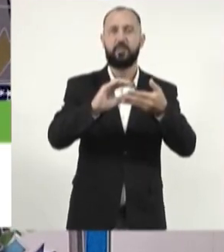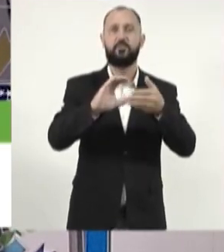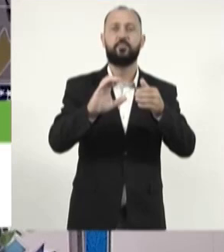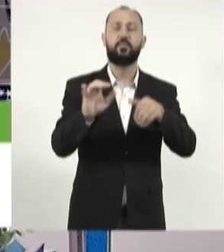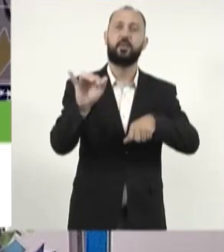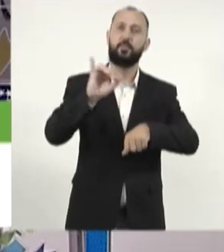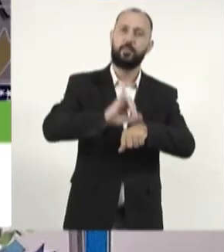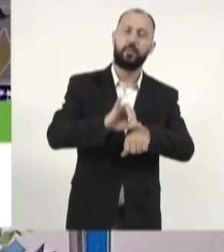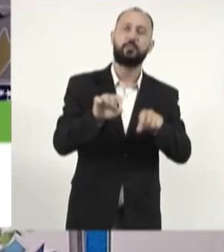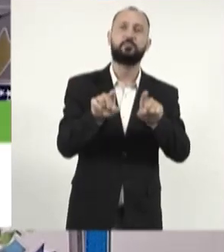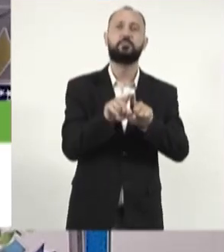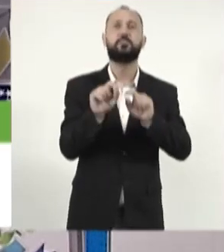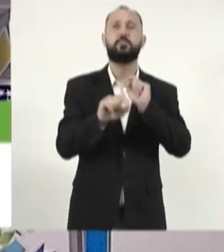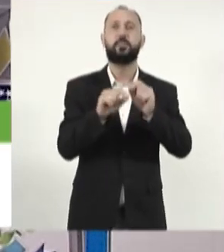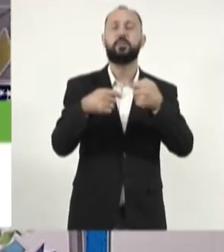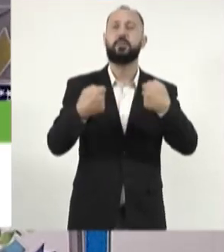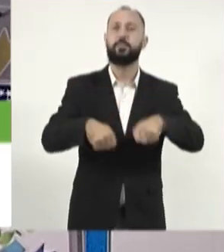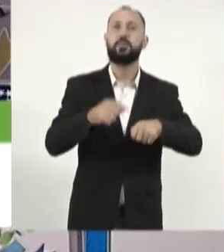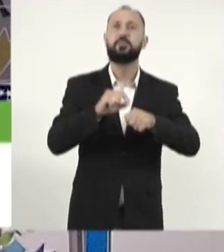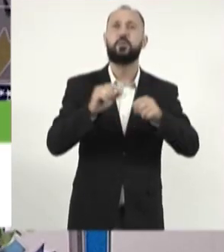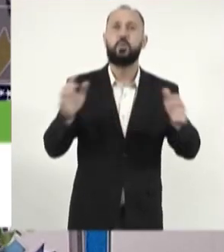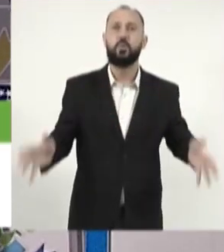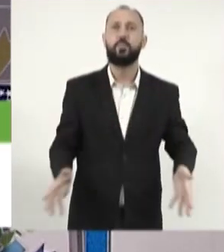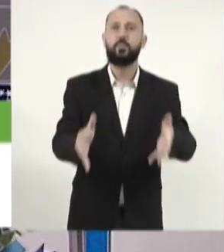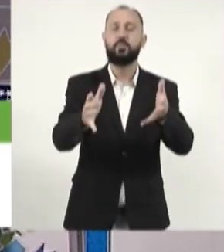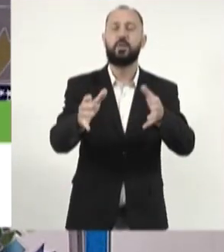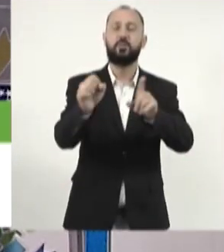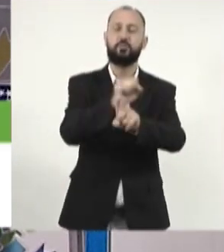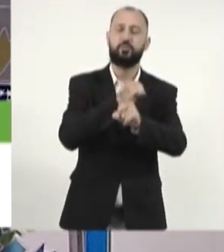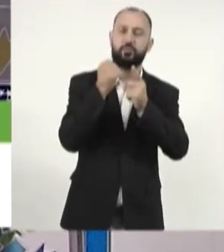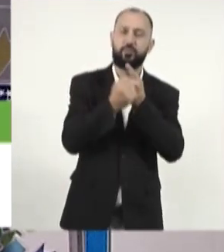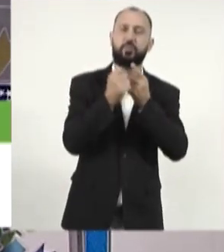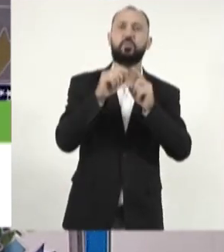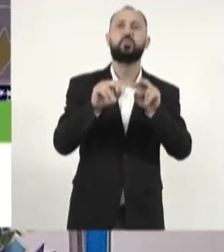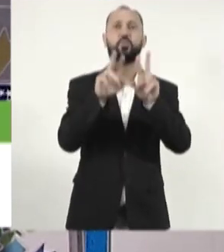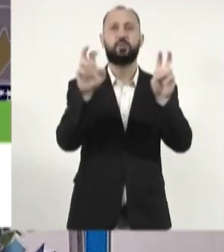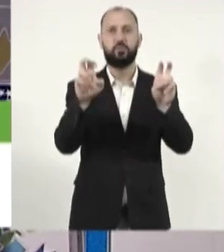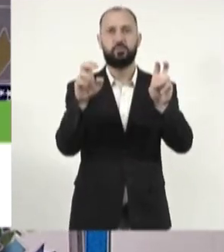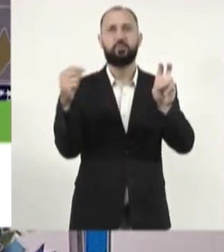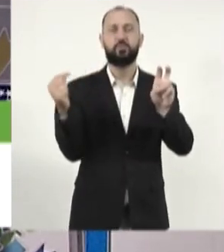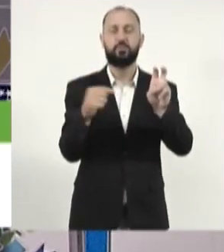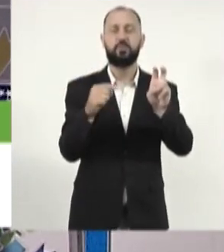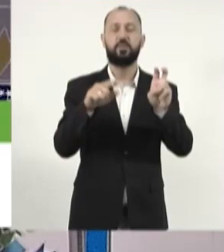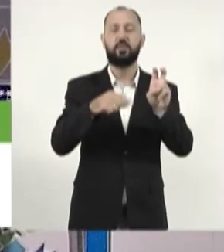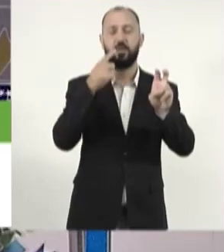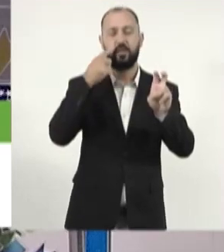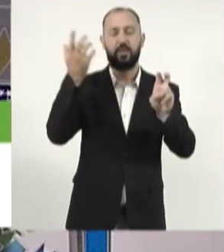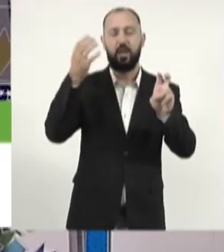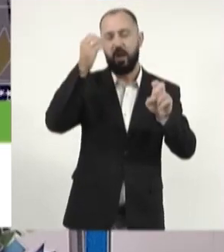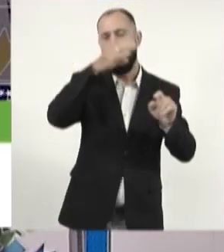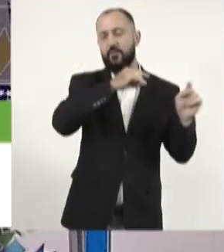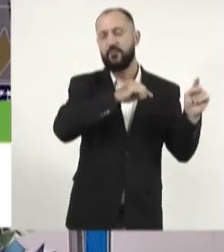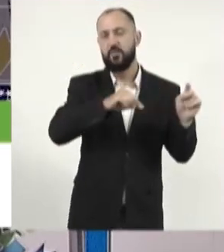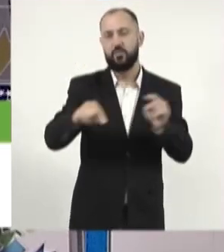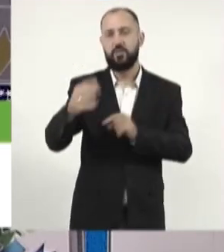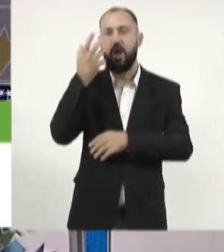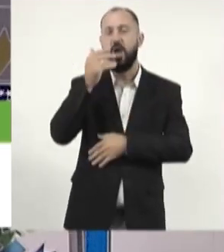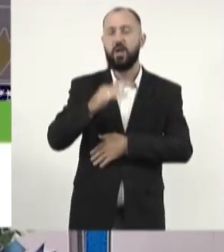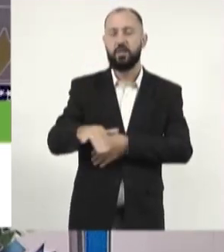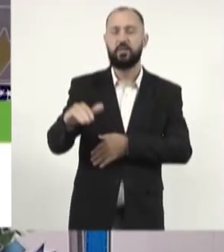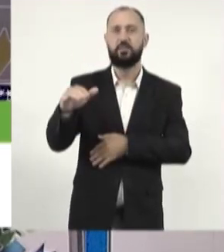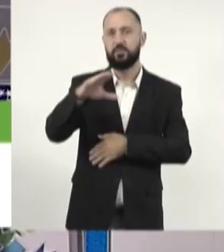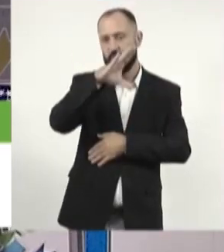capital, mas também da necessidade de mobilização da sociedade em torno desse assunto, que é a violência contra a criança